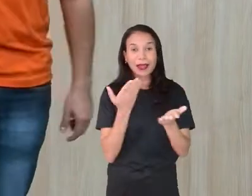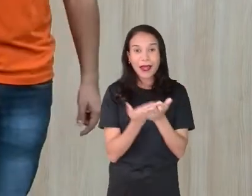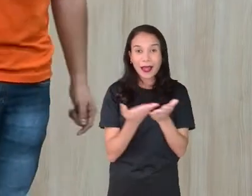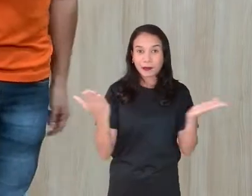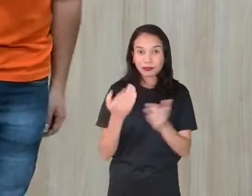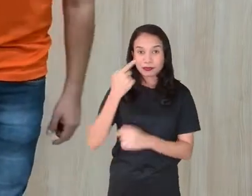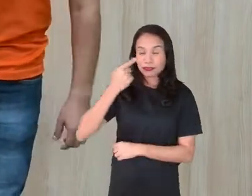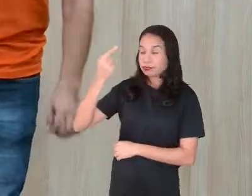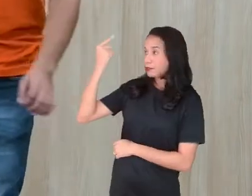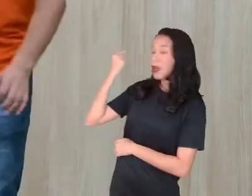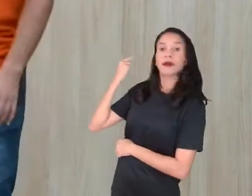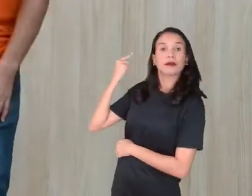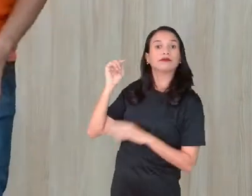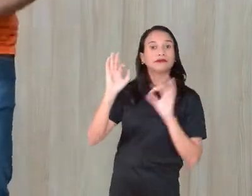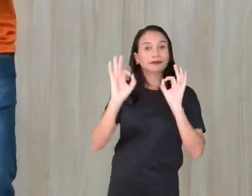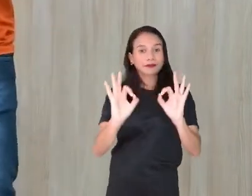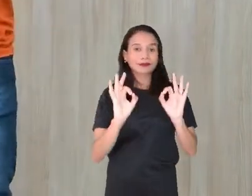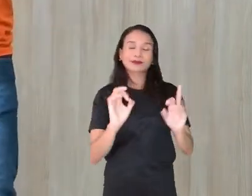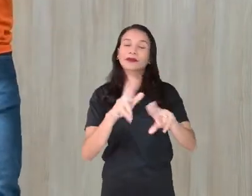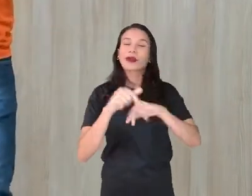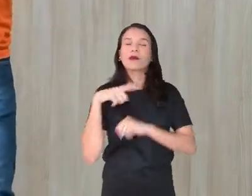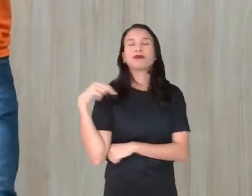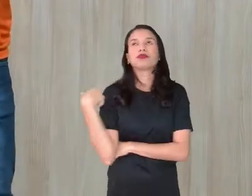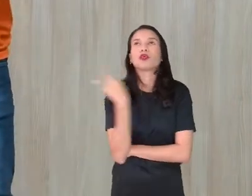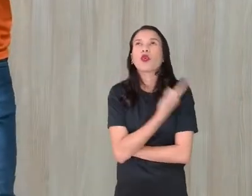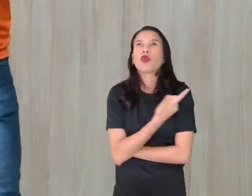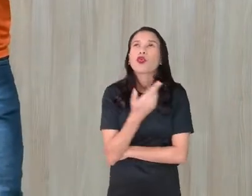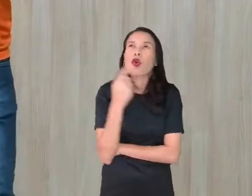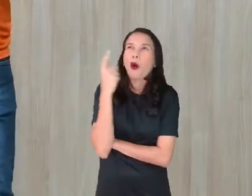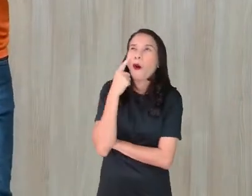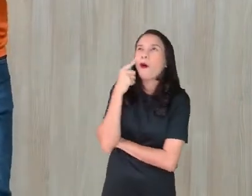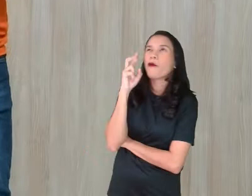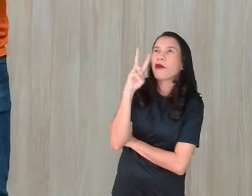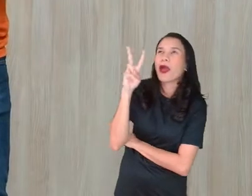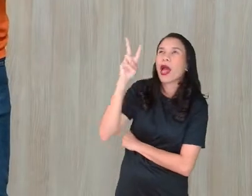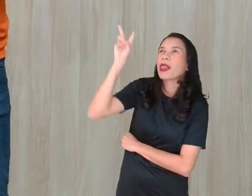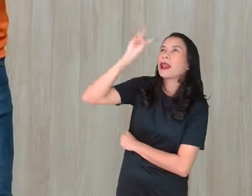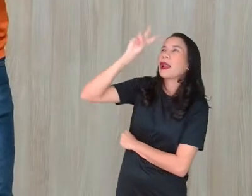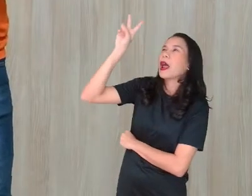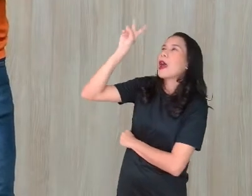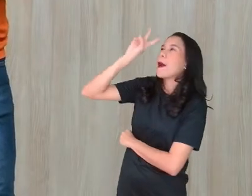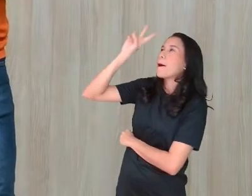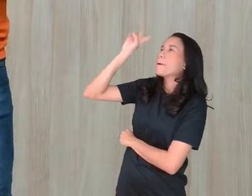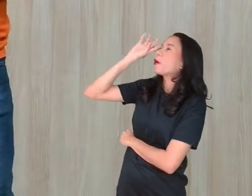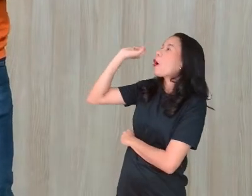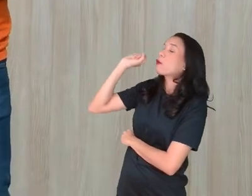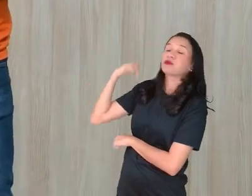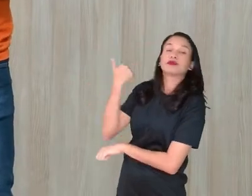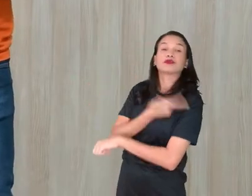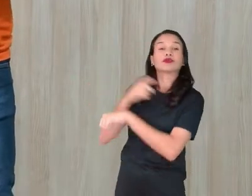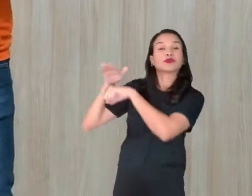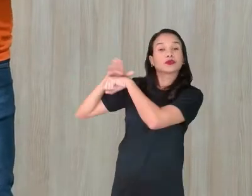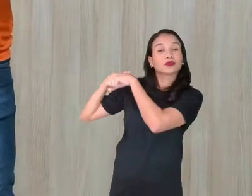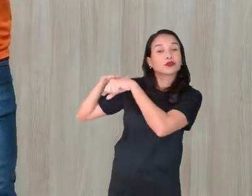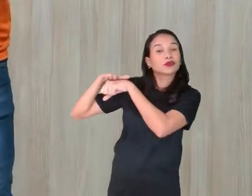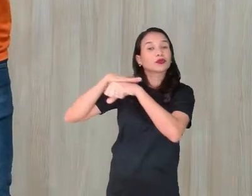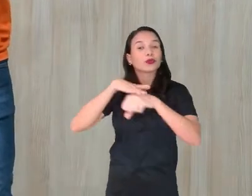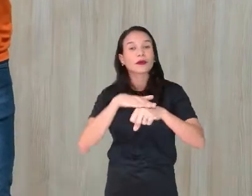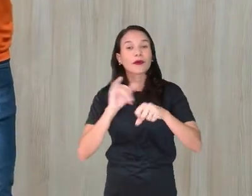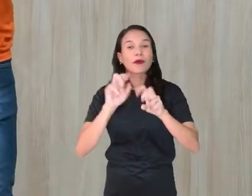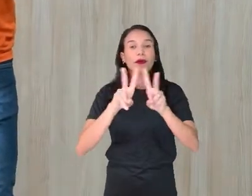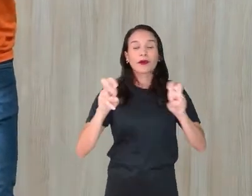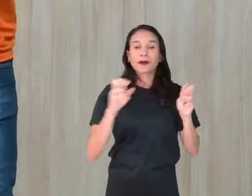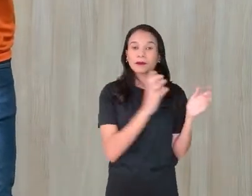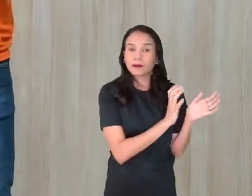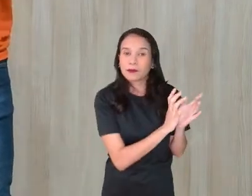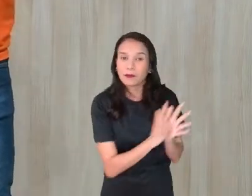aula passada, ok? Então, a gente começou a ver, ó, tá aí dizendo, recordando, a gente começou a falar, né, na